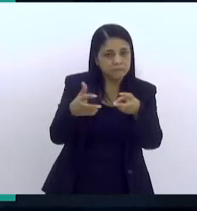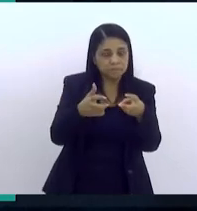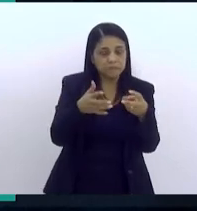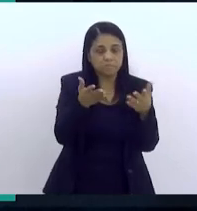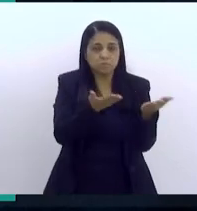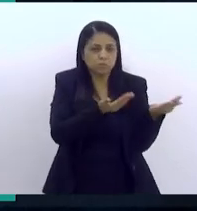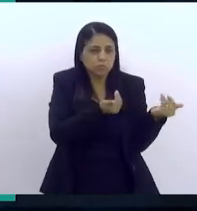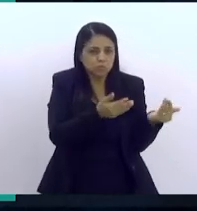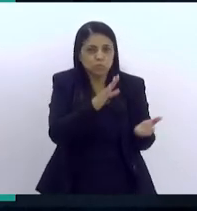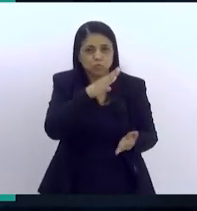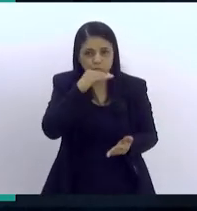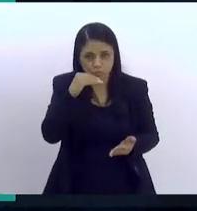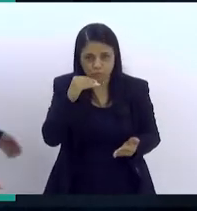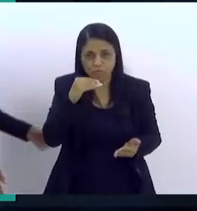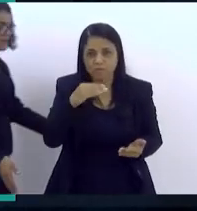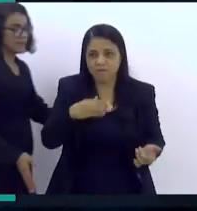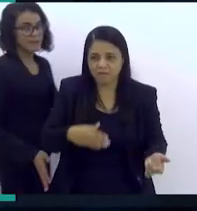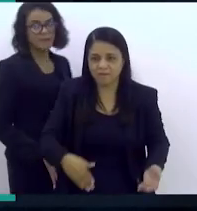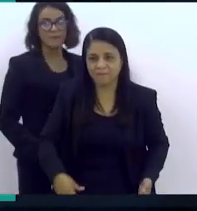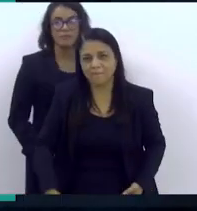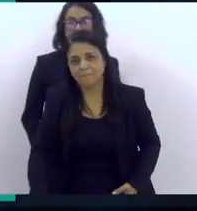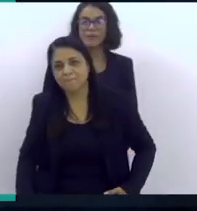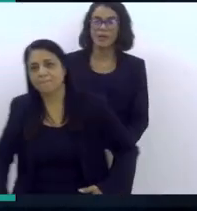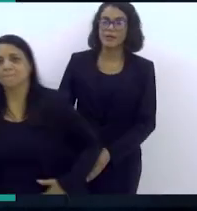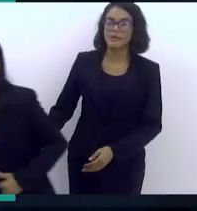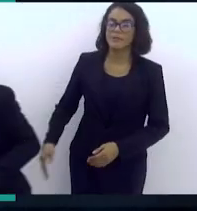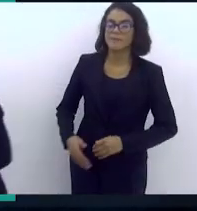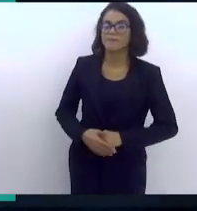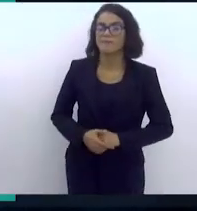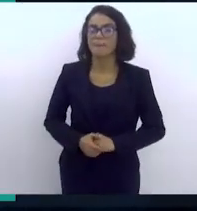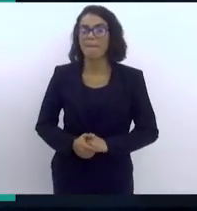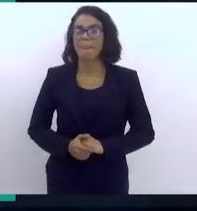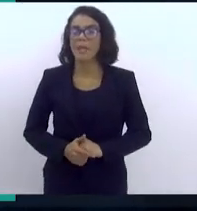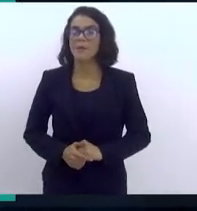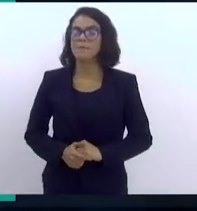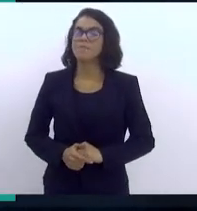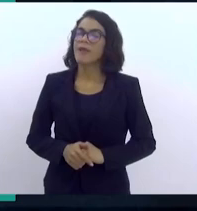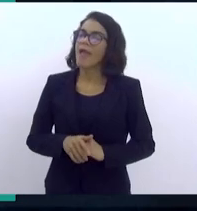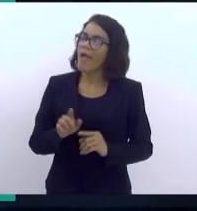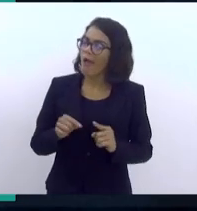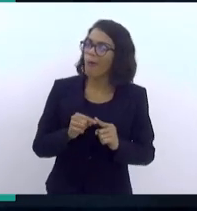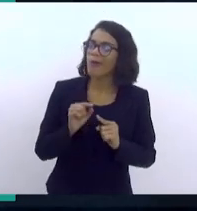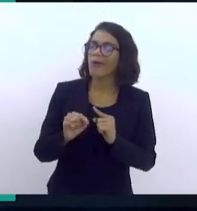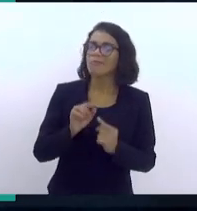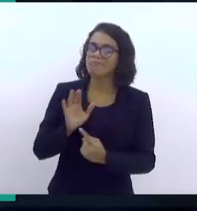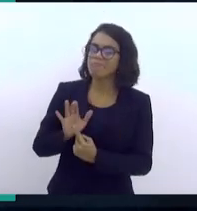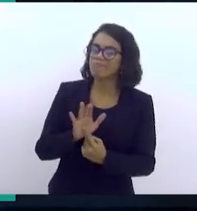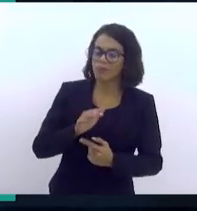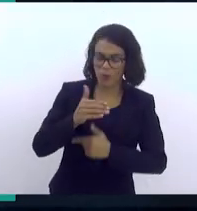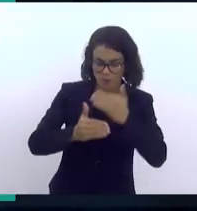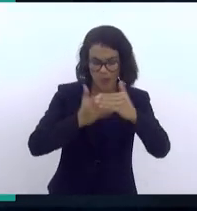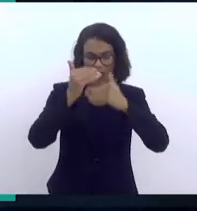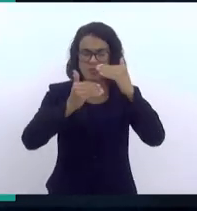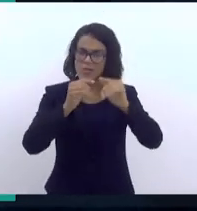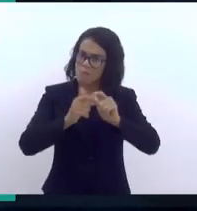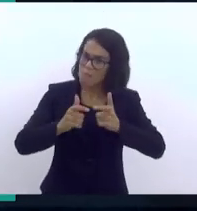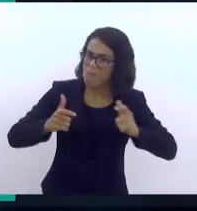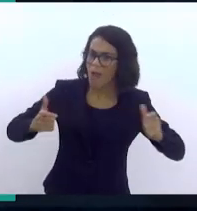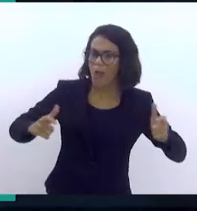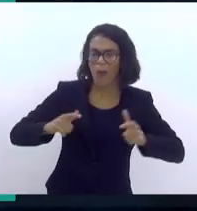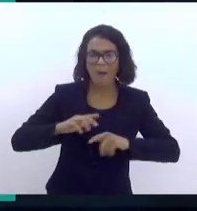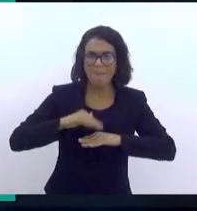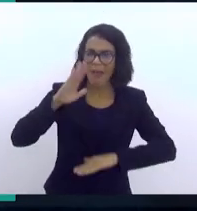adolescente que chega um ato de violência como esse ele é a ponta de um processo muito maior muito mais